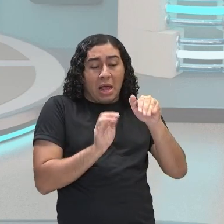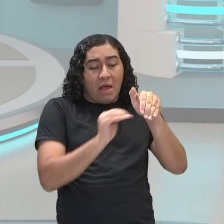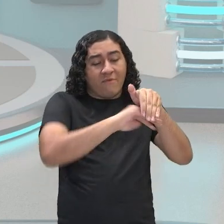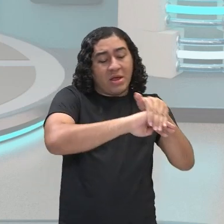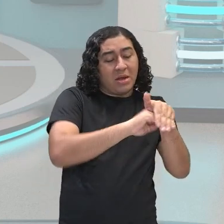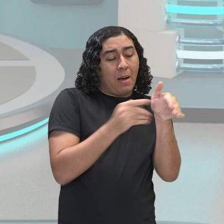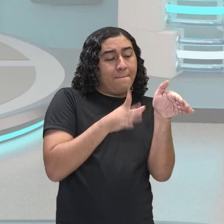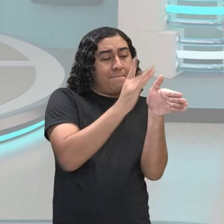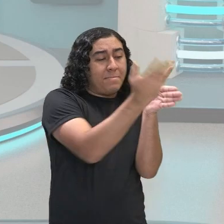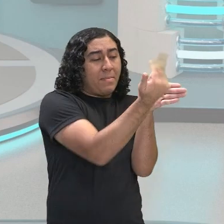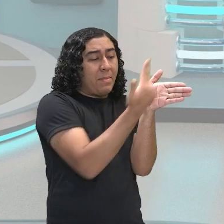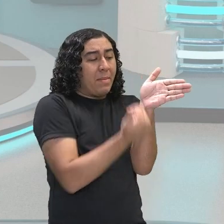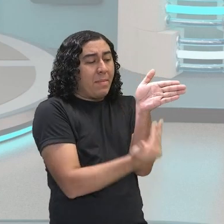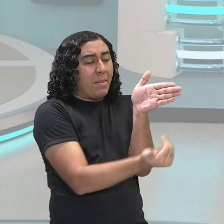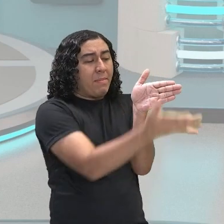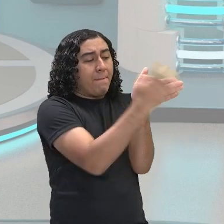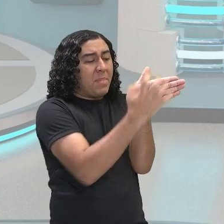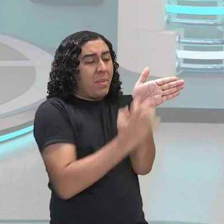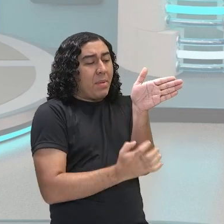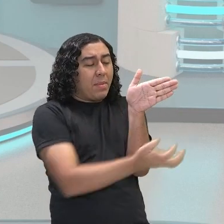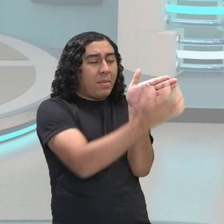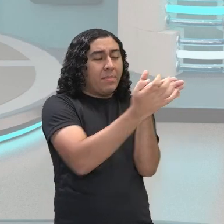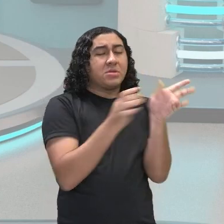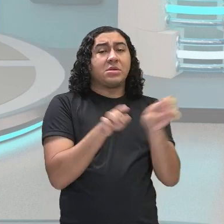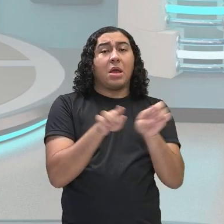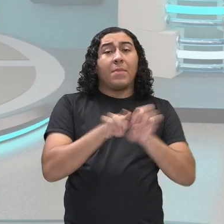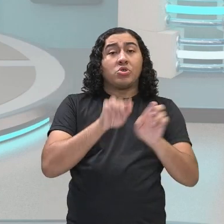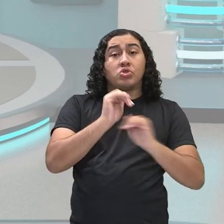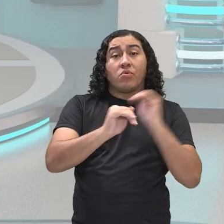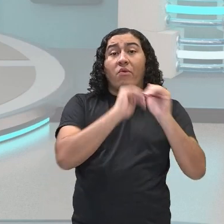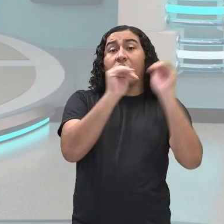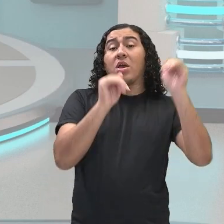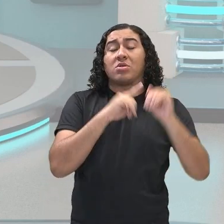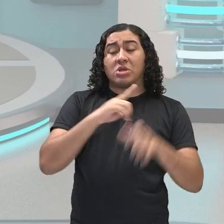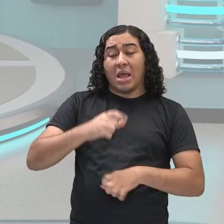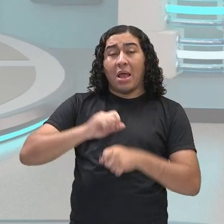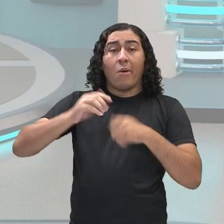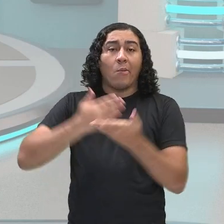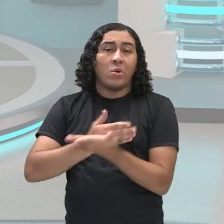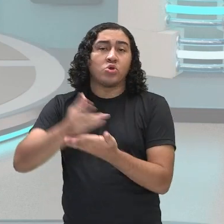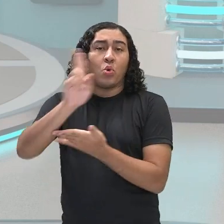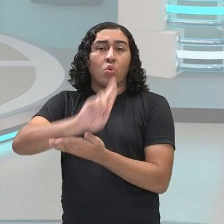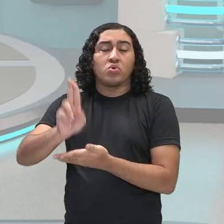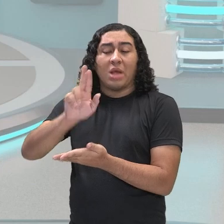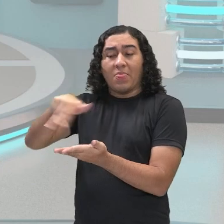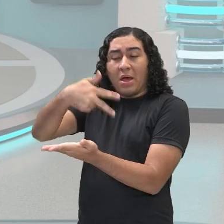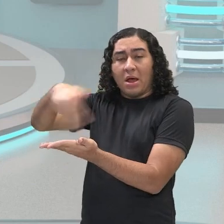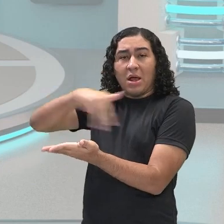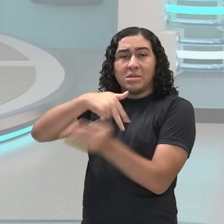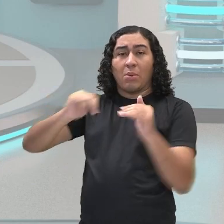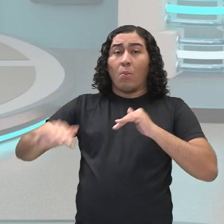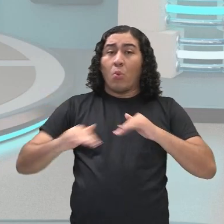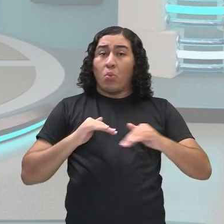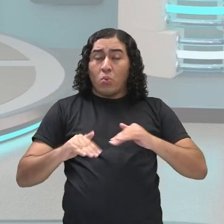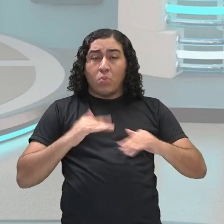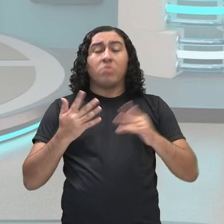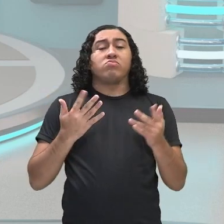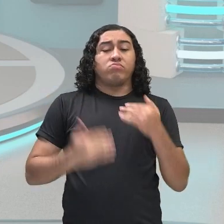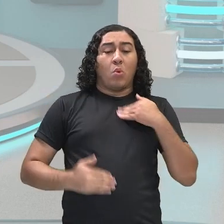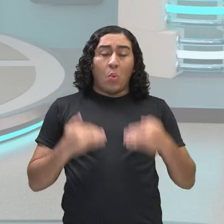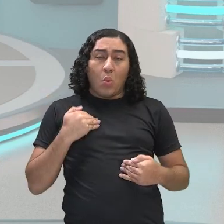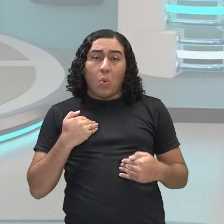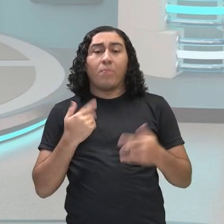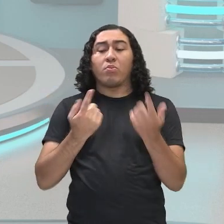esse fazer, e ele foi se expressando de outras formas. Ele começou a usar a dança, a música, a movimentação corporal, a